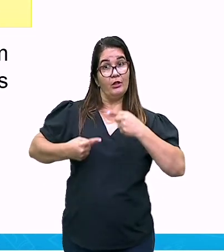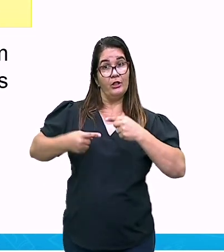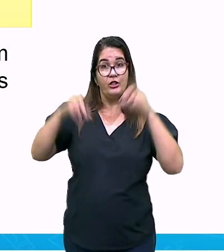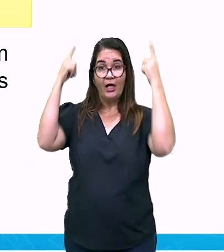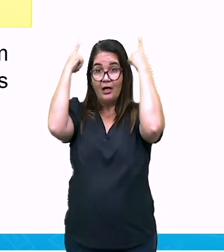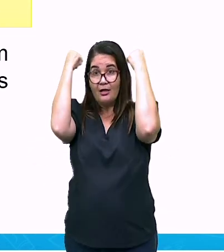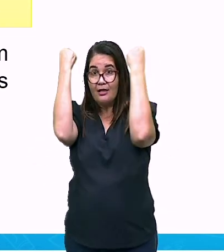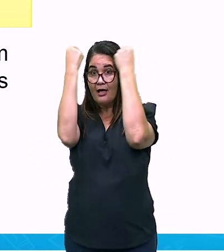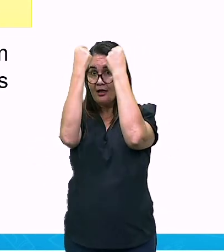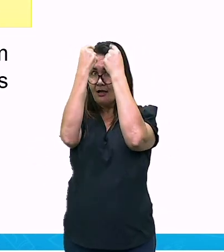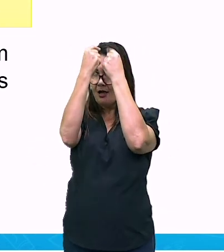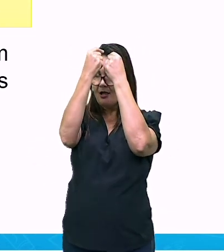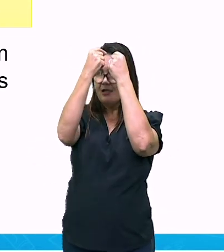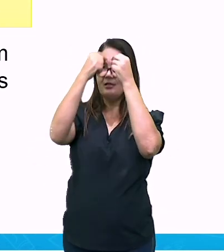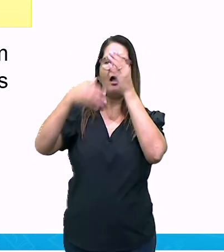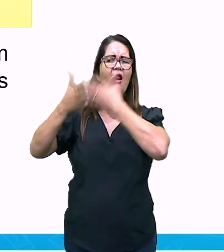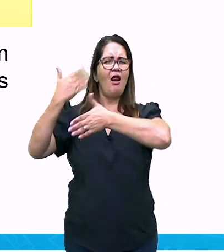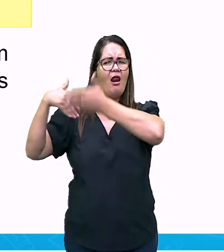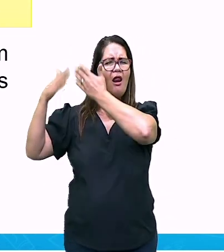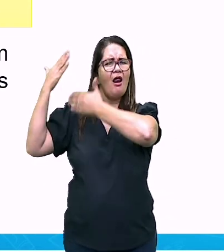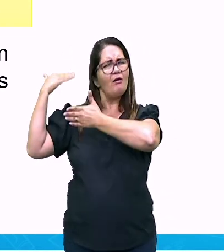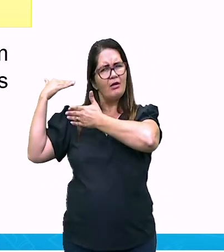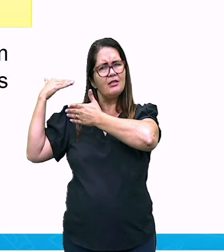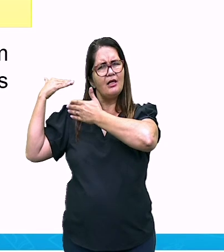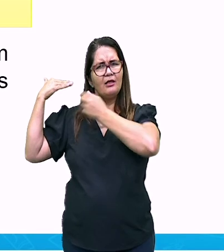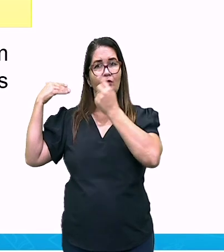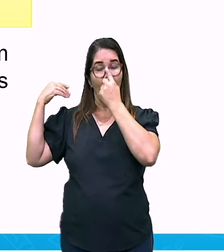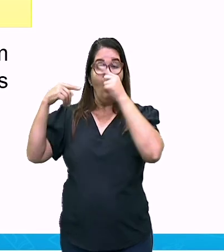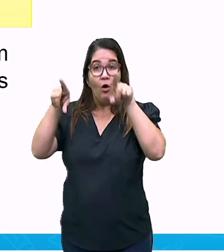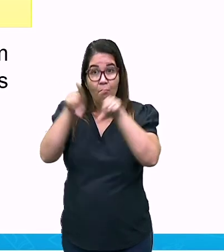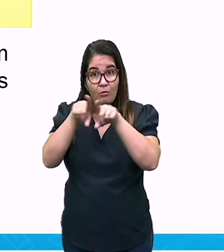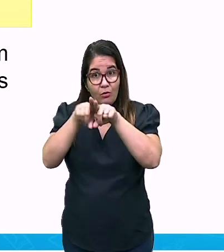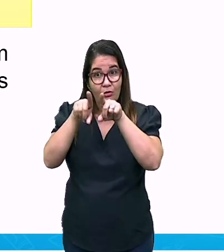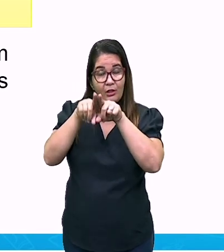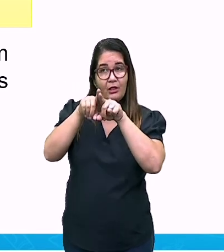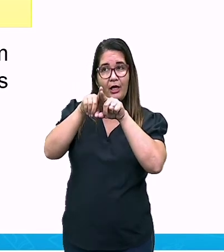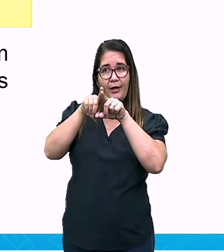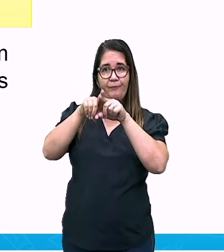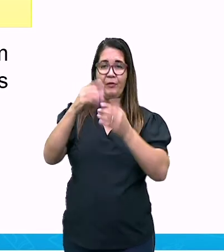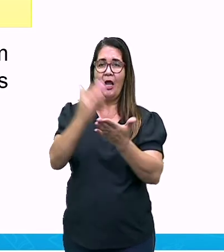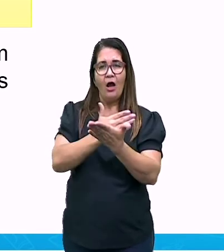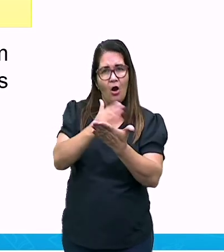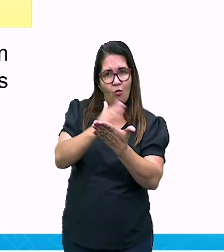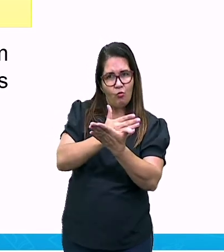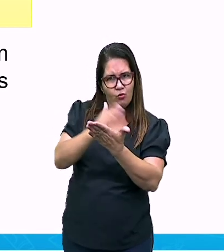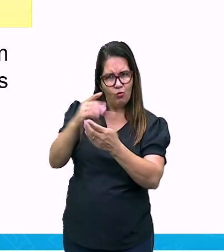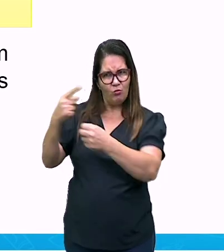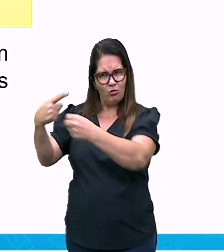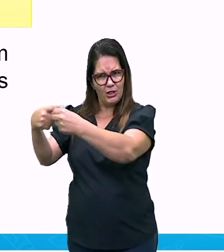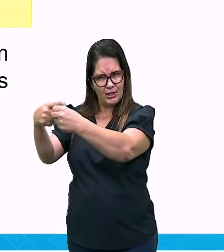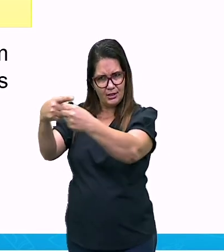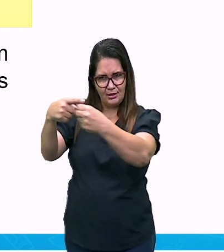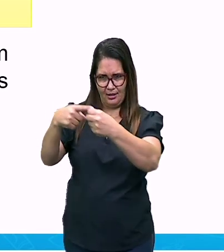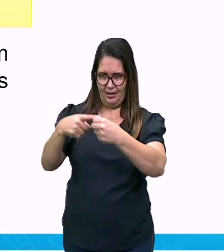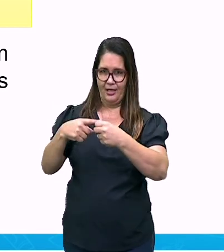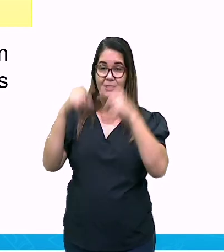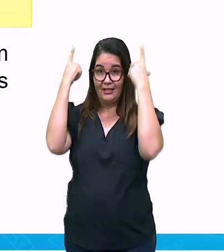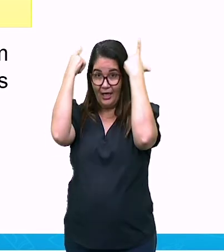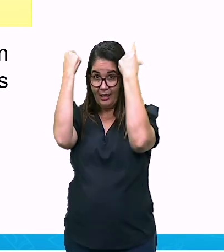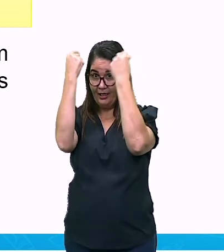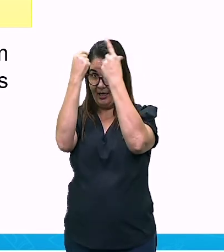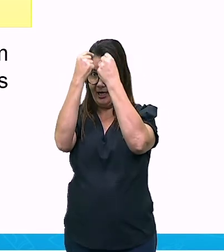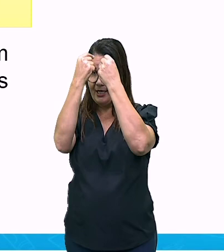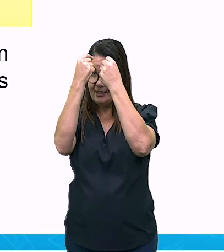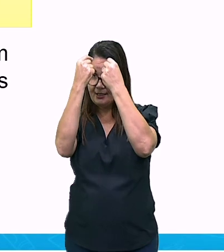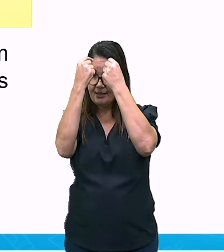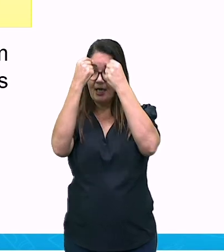Grécia Antiga, porque em algumas cidades gregas, como Atenas, os cidadãos puderam participar